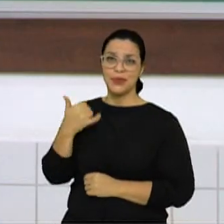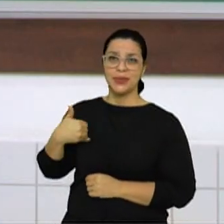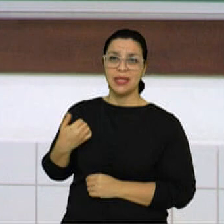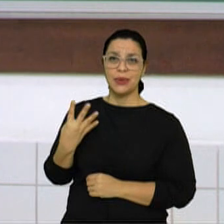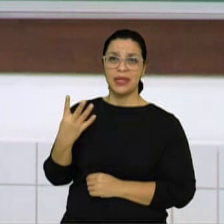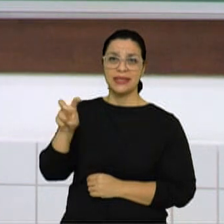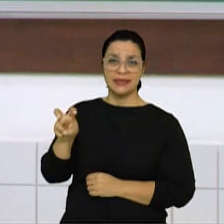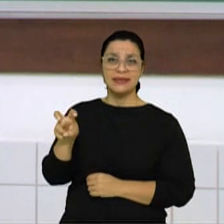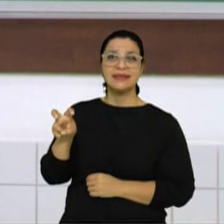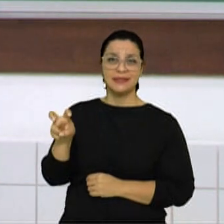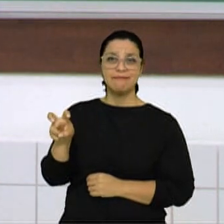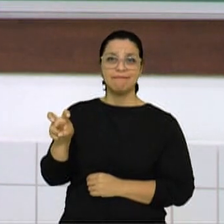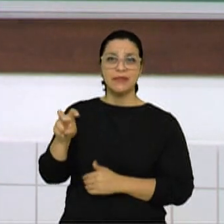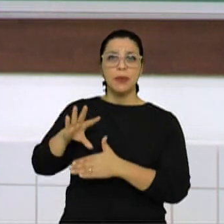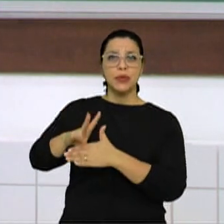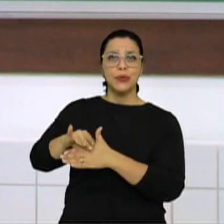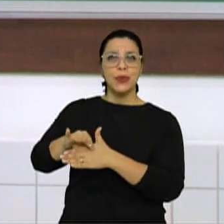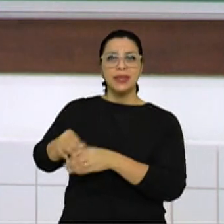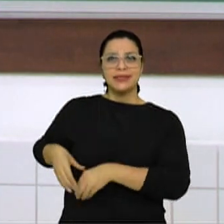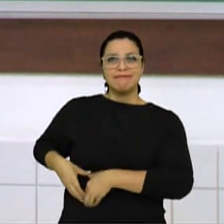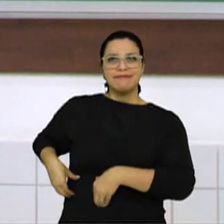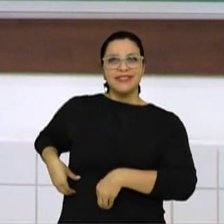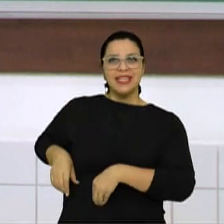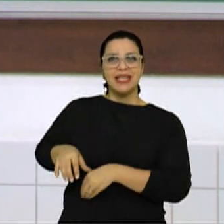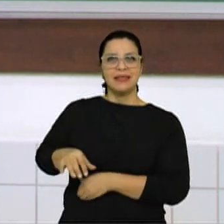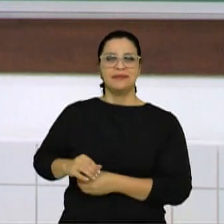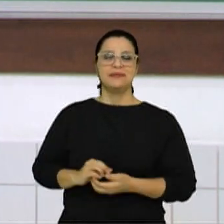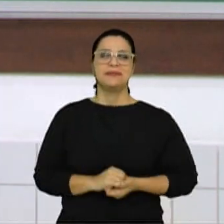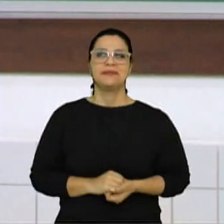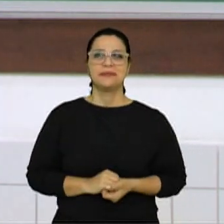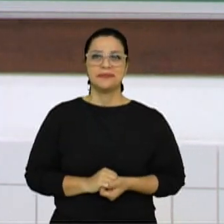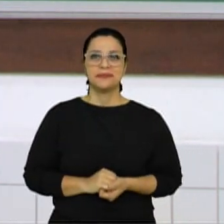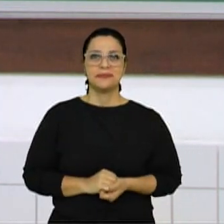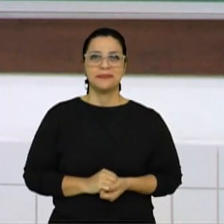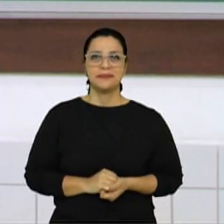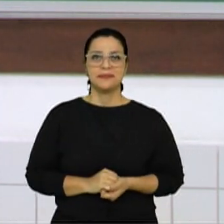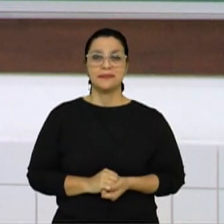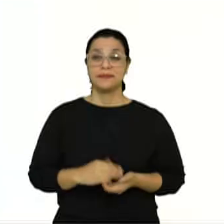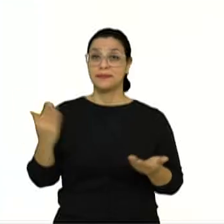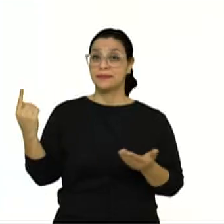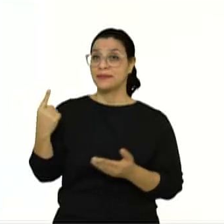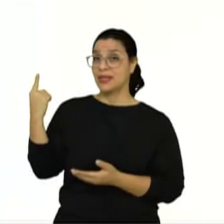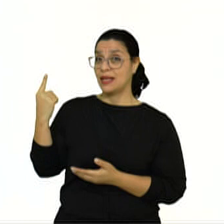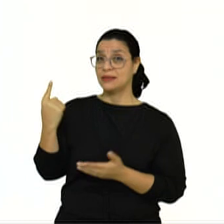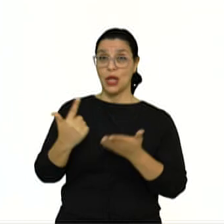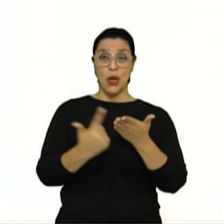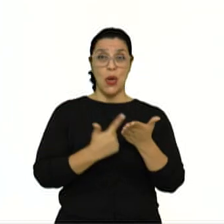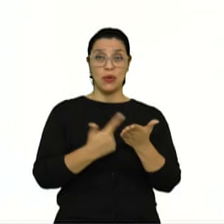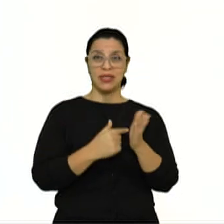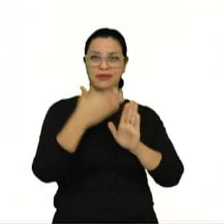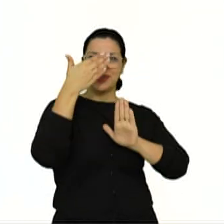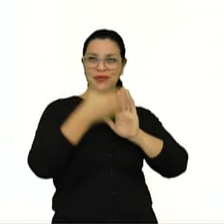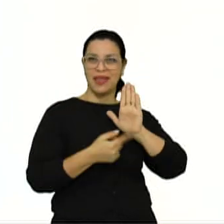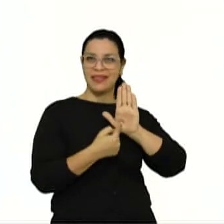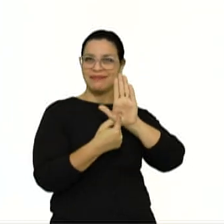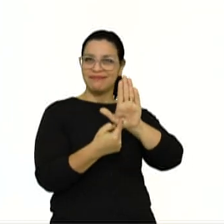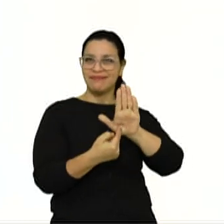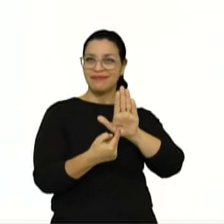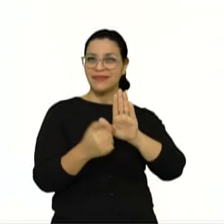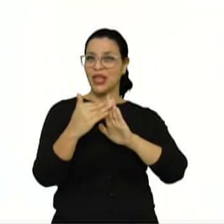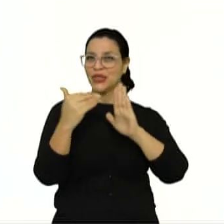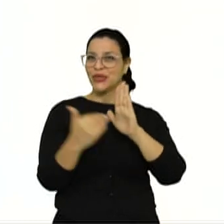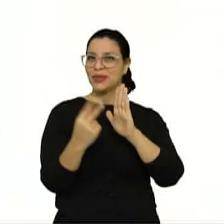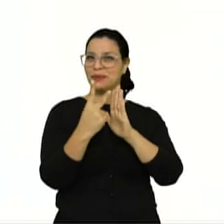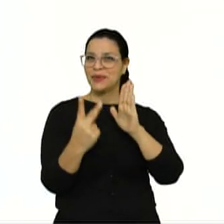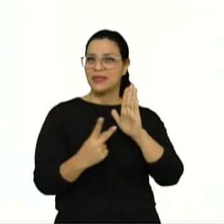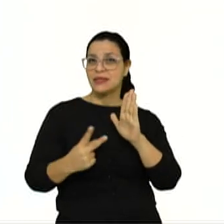faleceu aos 45 anos de idade por cirrose hepática. Aqui está, então, a capa do livro, Toda a